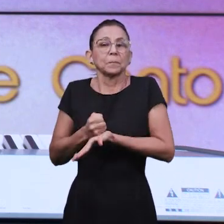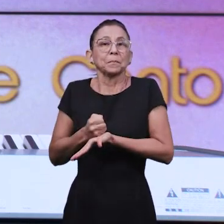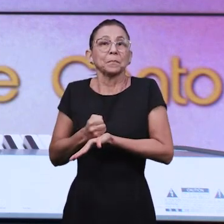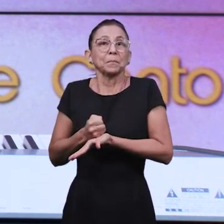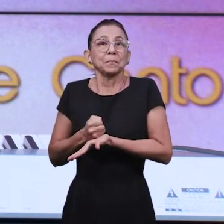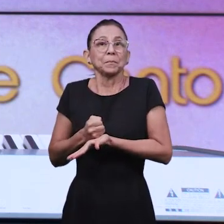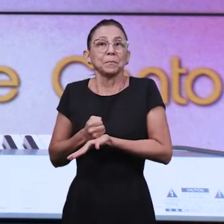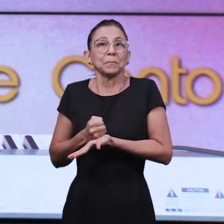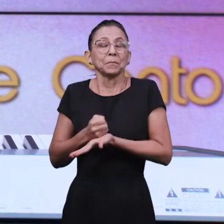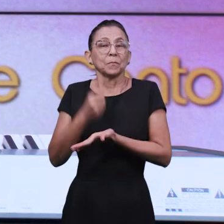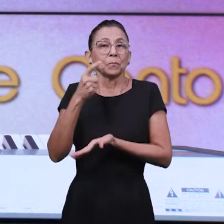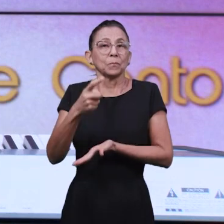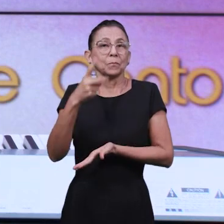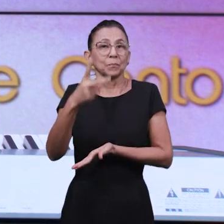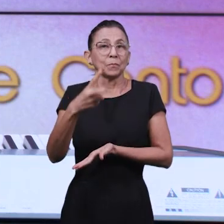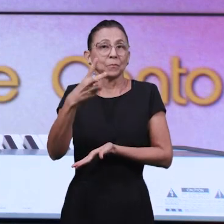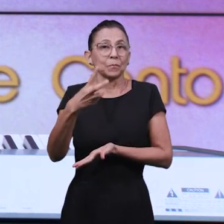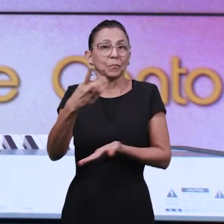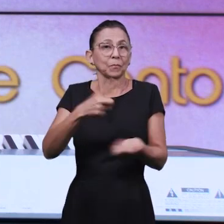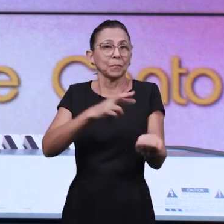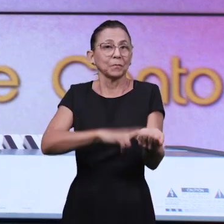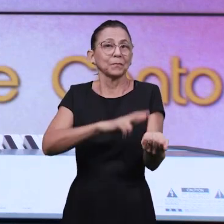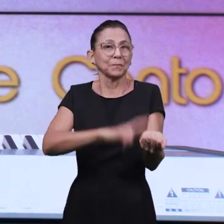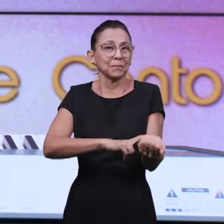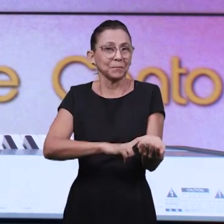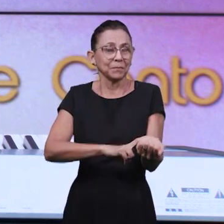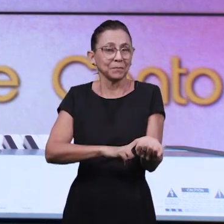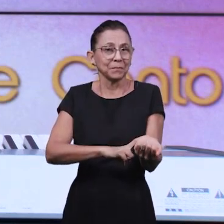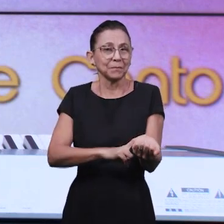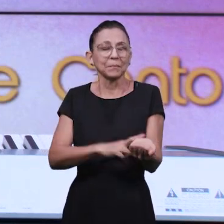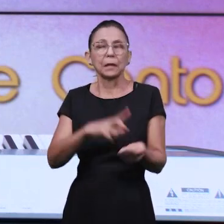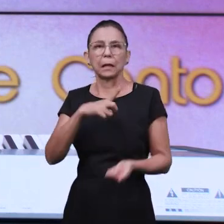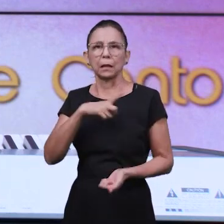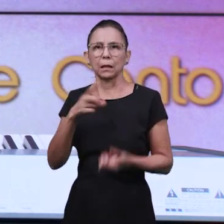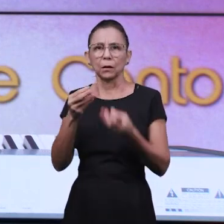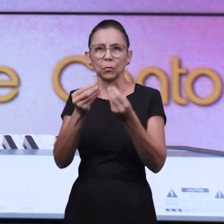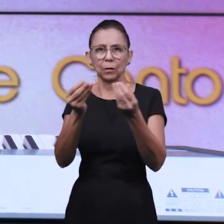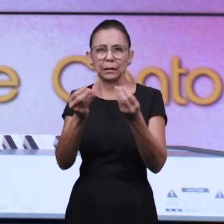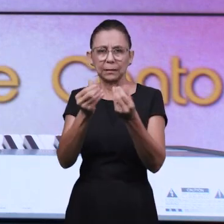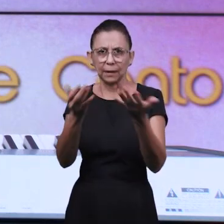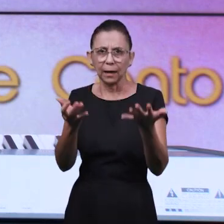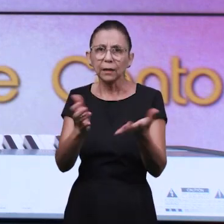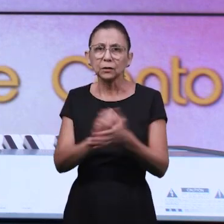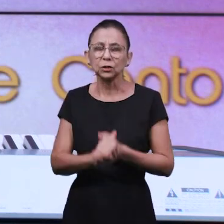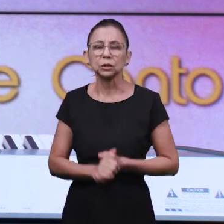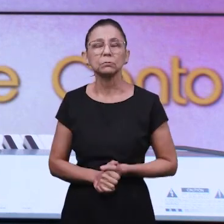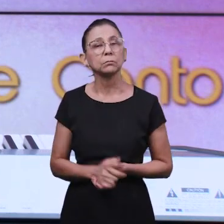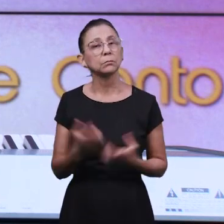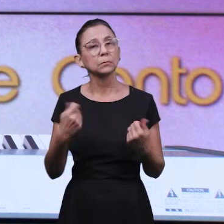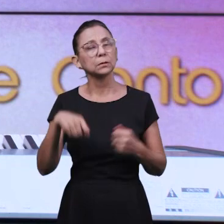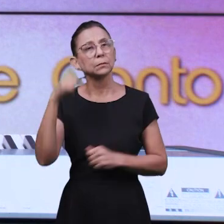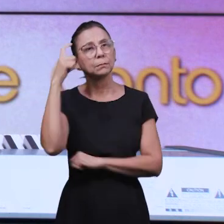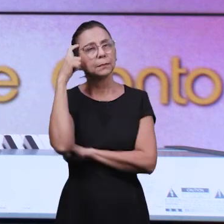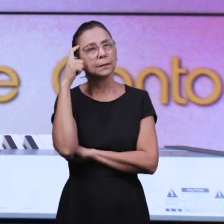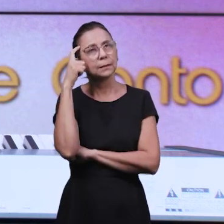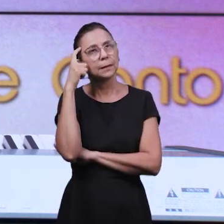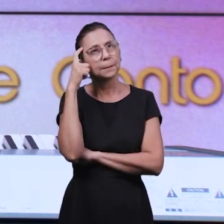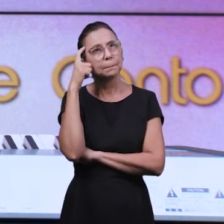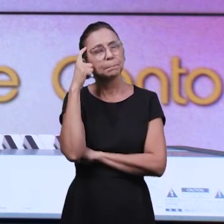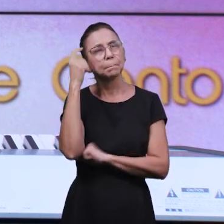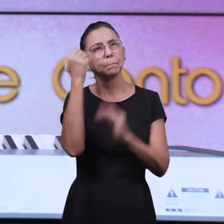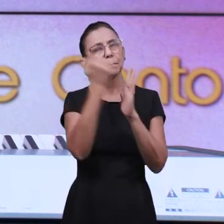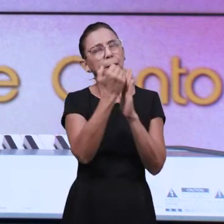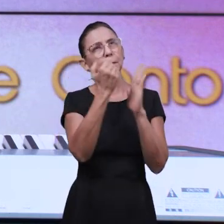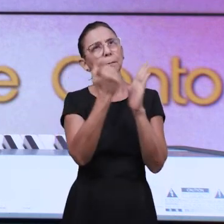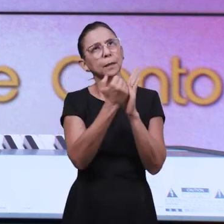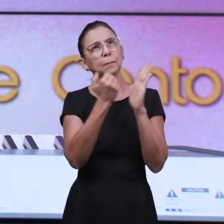sustentação durante este tempo, durante este ritmo. E para que eu tenha qualidade de treino, eu preciso pensar passo a